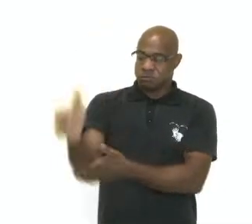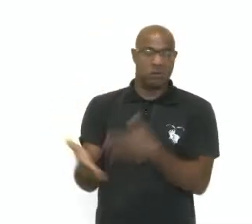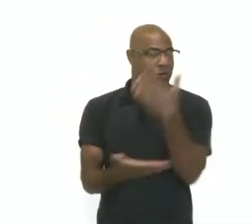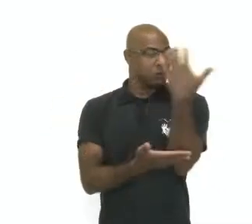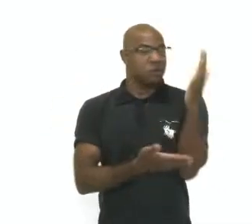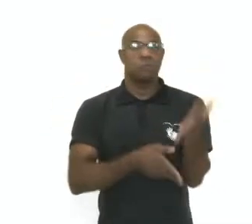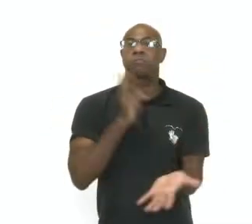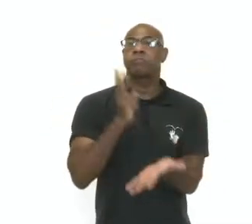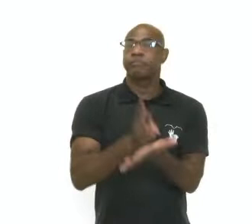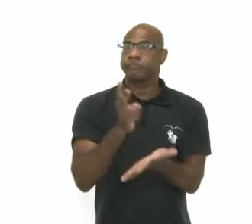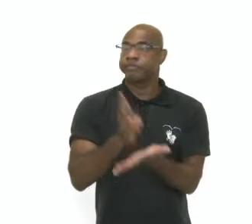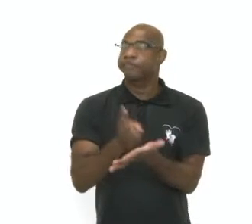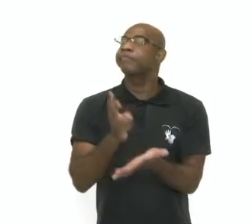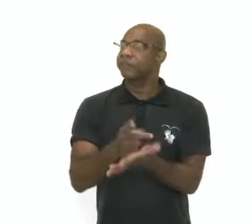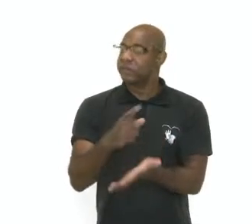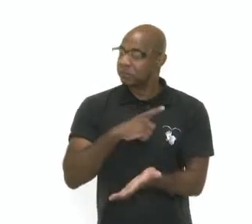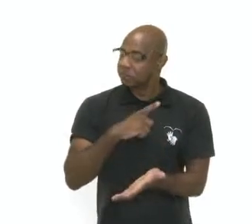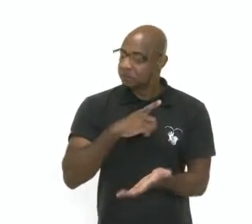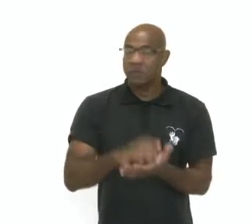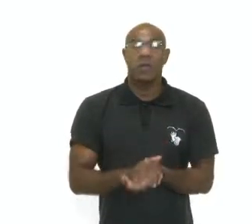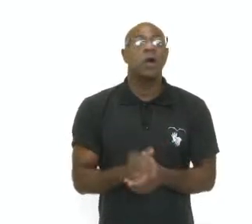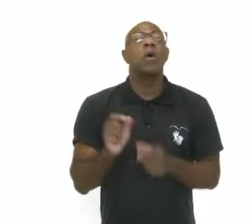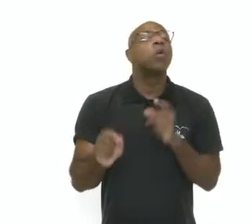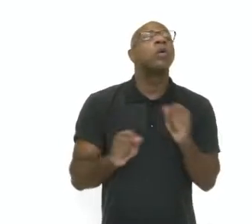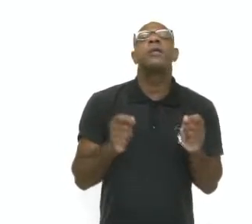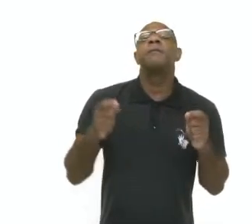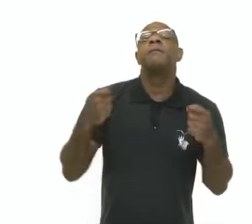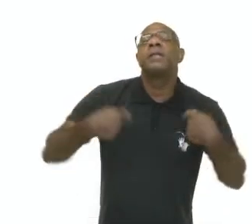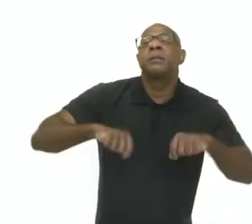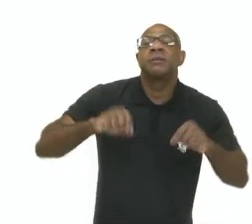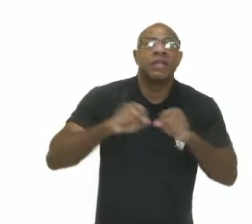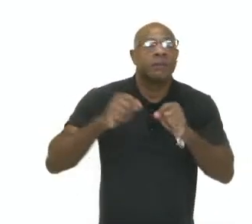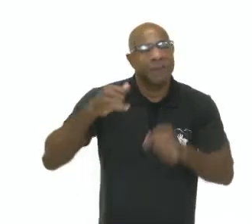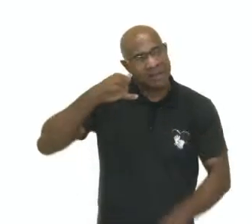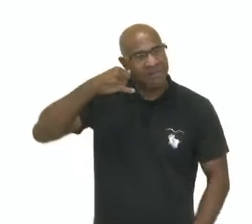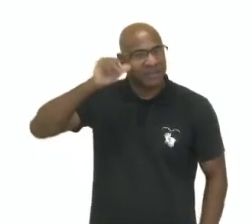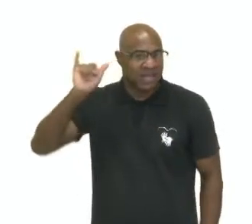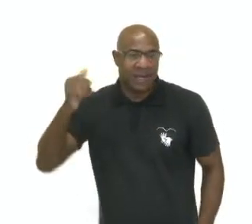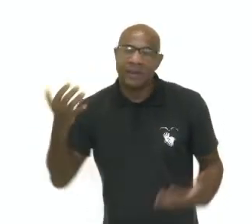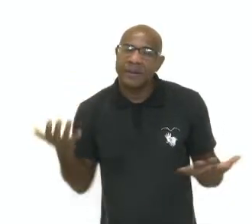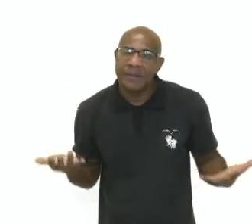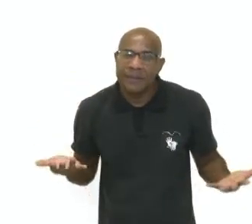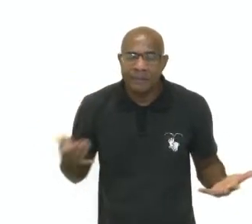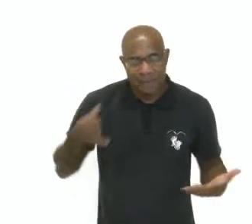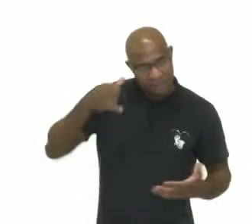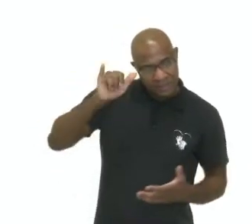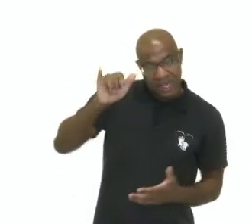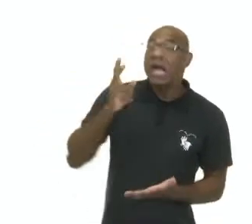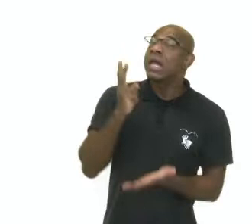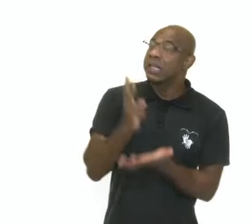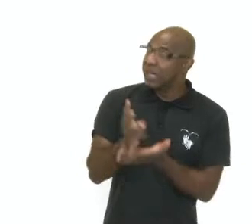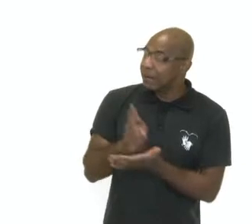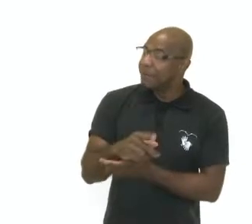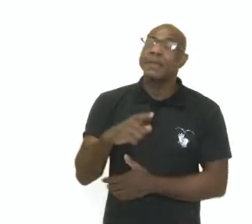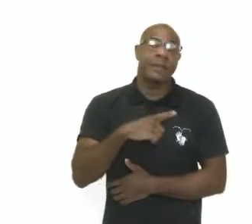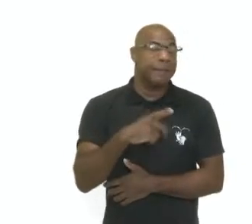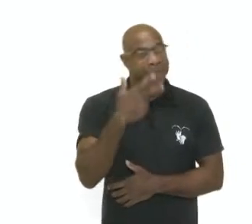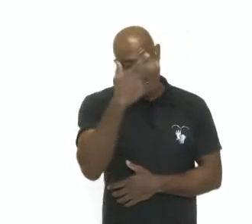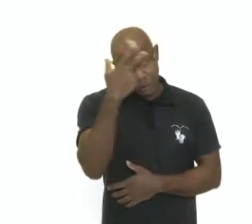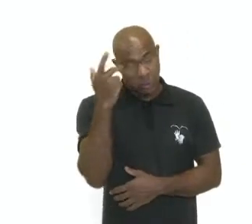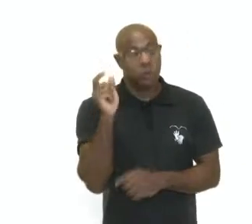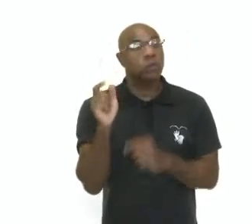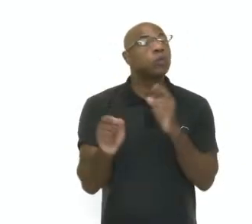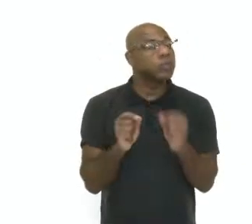bate recordes. O que podemos fazer para evitar isso? Sempre haverá pessoas que tirarão vantagem